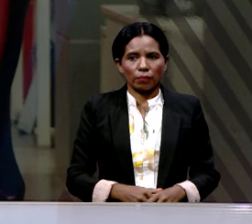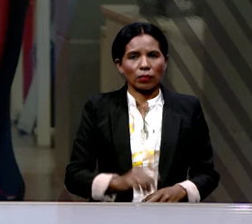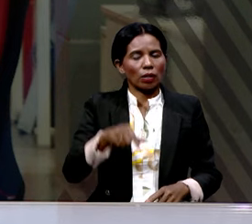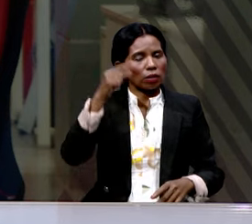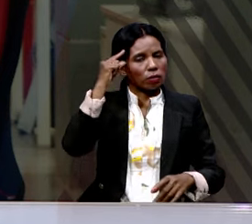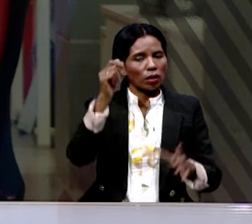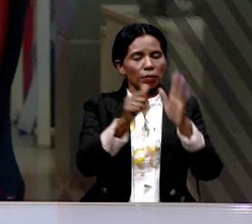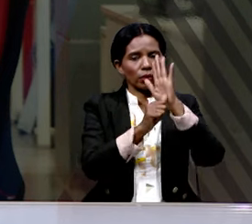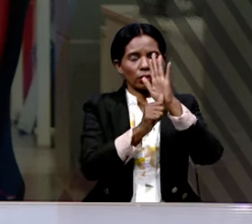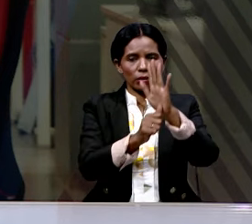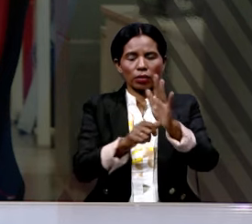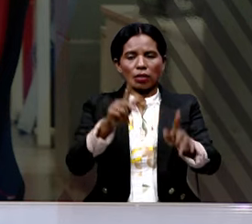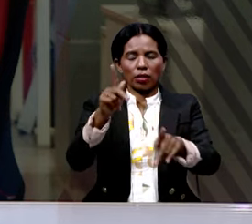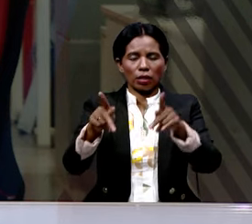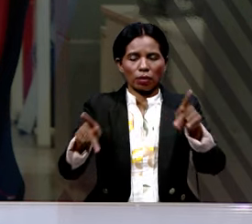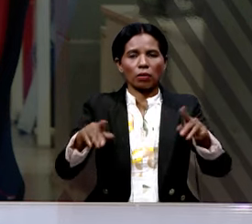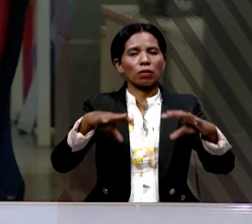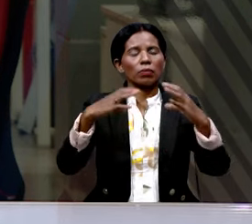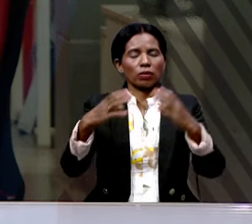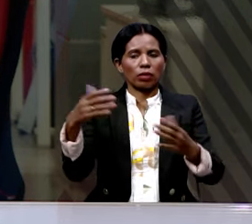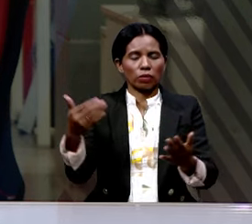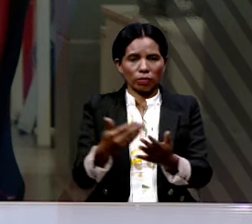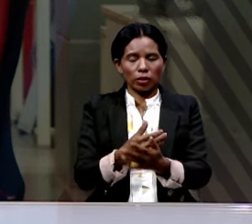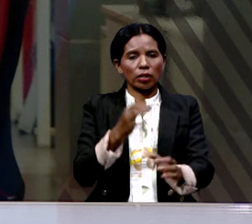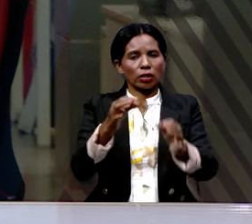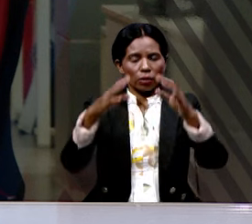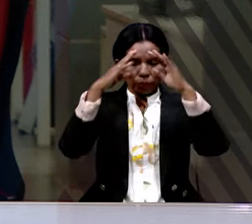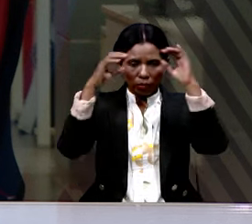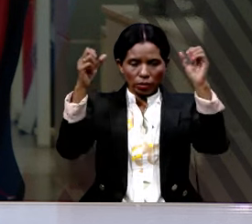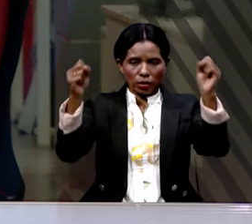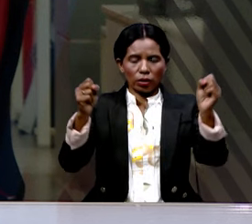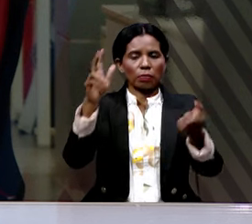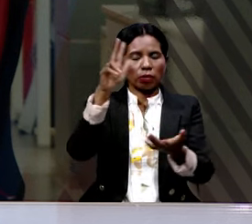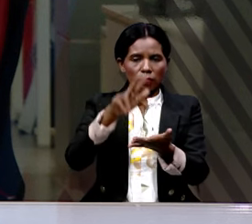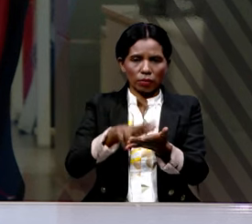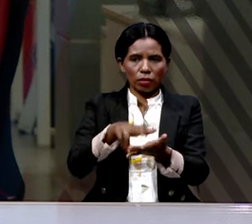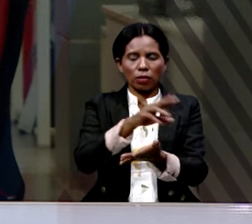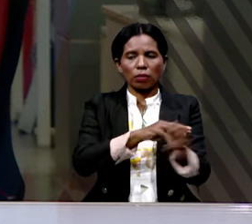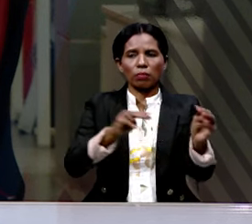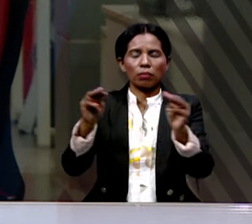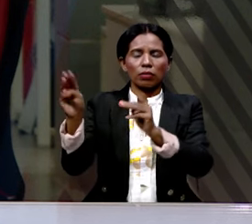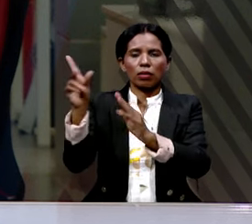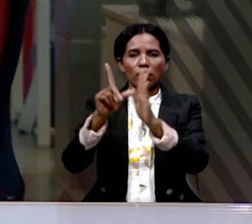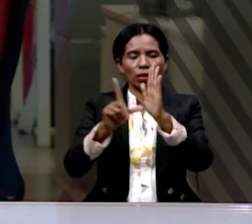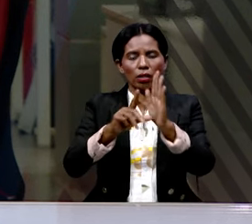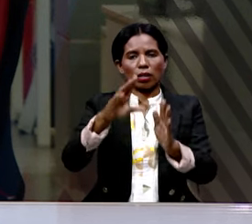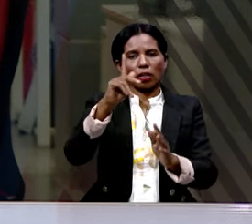Governo se apresenta candidato a comissário FOM quando o Presidente da República promulga uma alteração lei CAC.